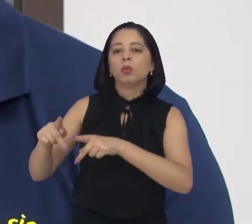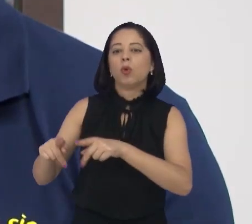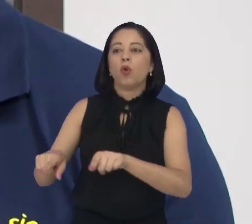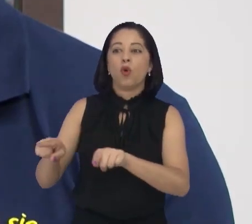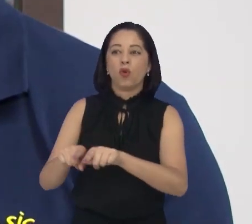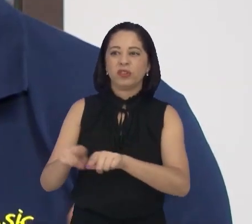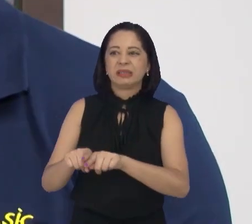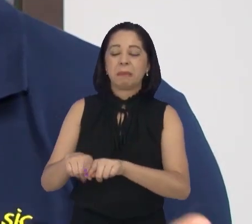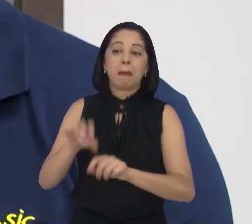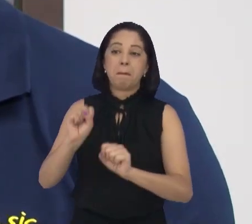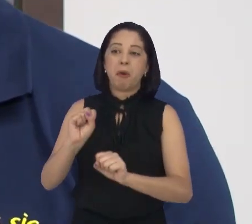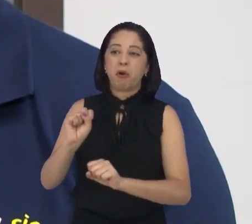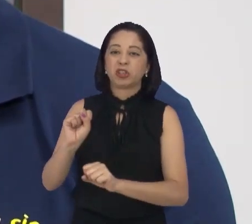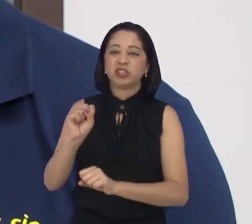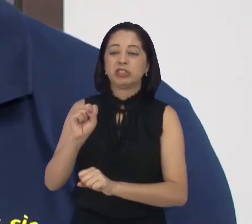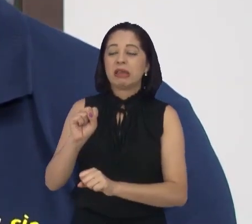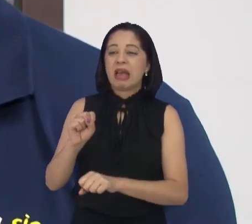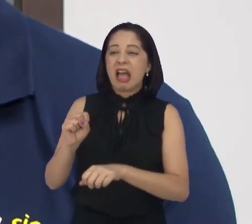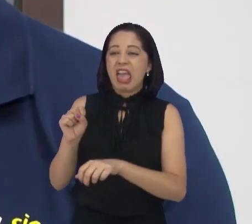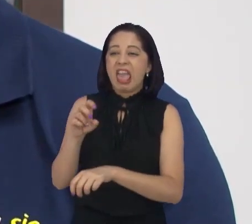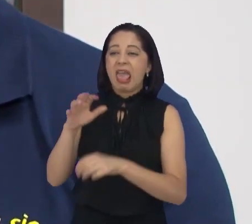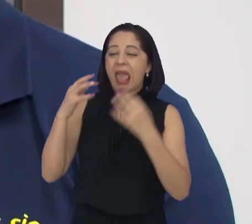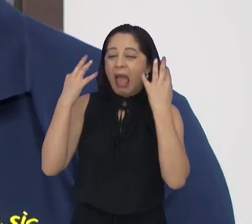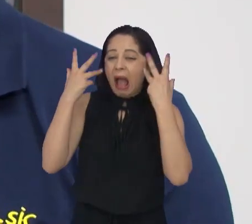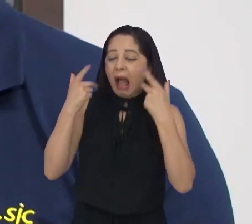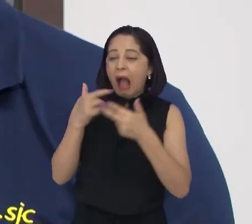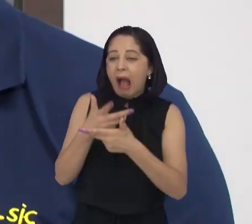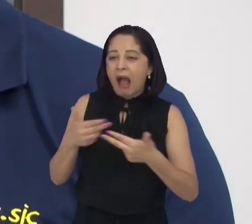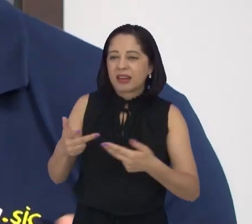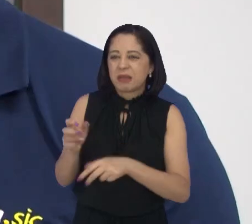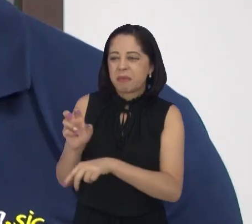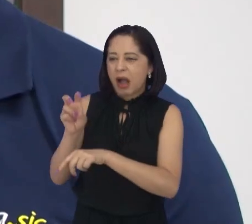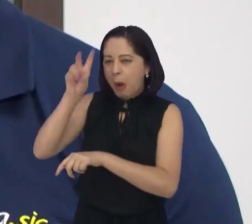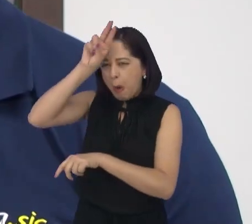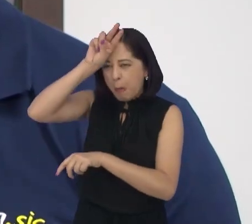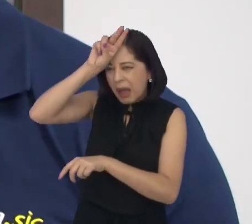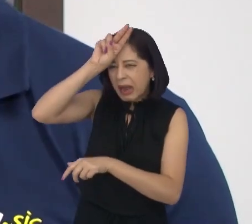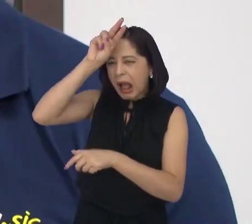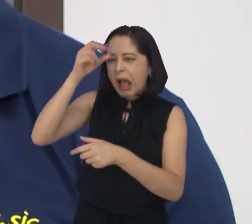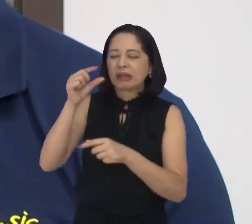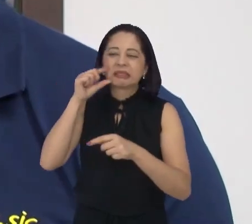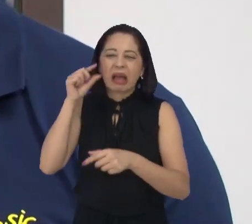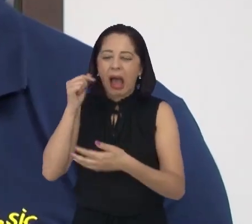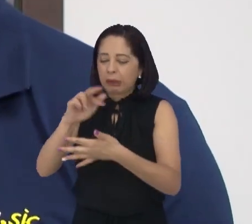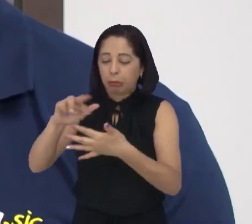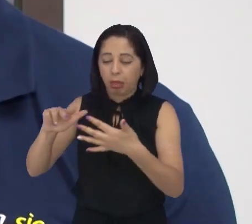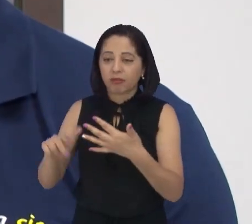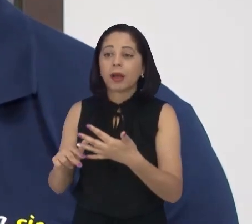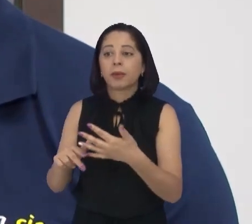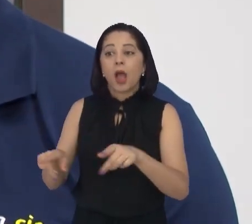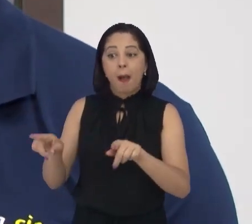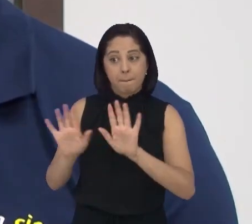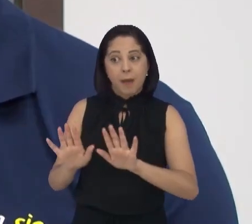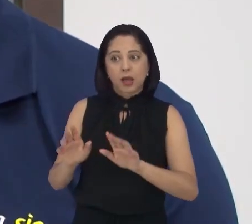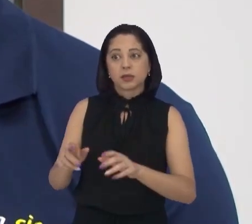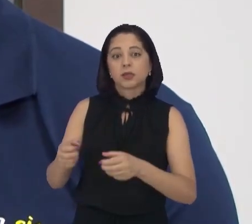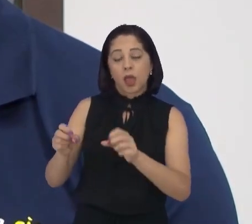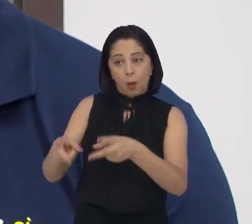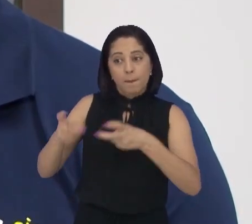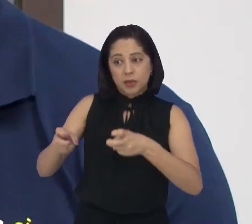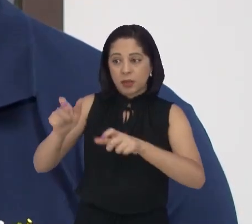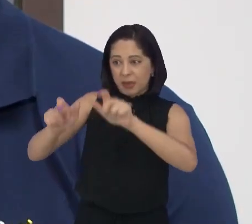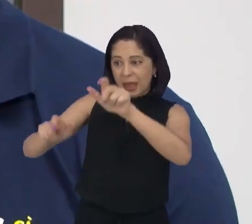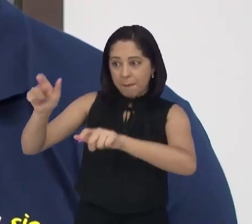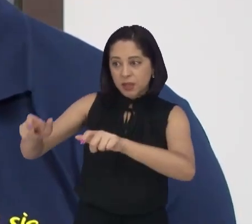animais peçonhentos, vetores, inclusive, de doenças. Nós entendemos que muitas pessoas têm até um transtorno, né, de acumulador,